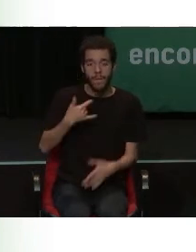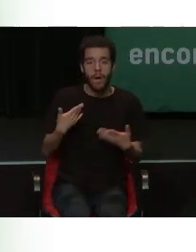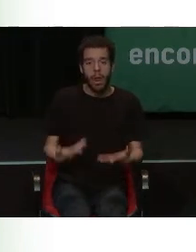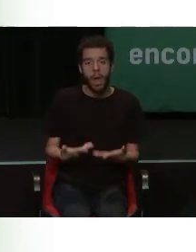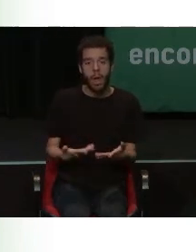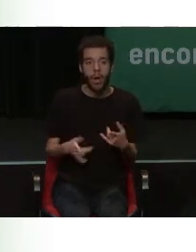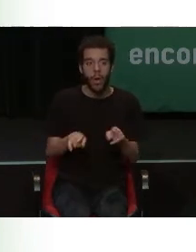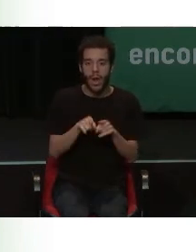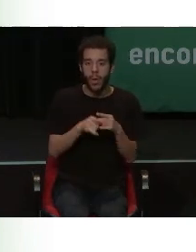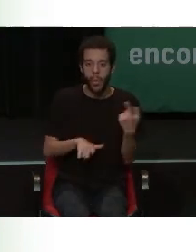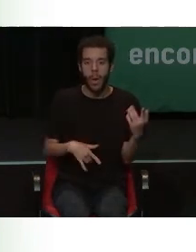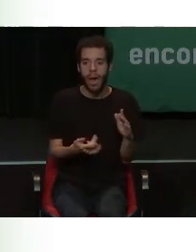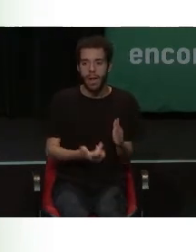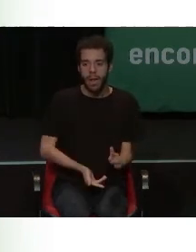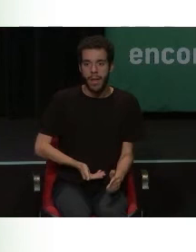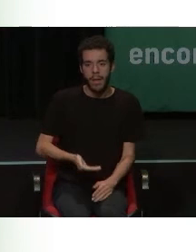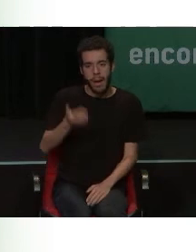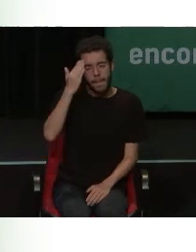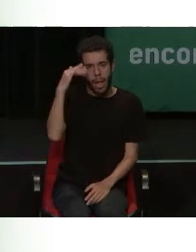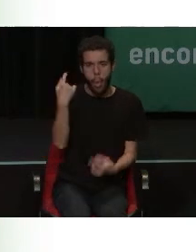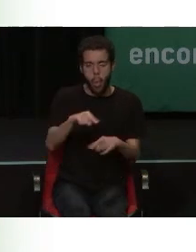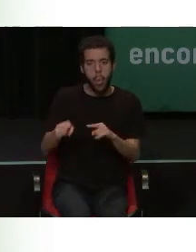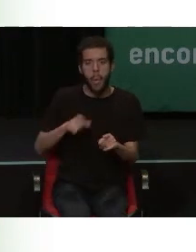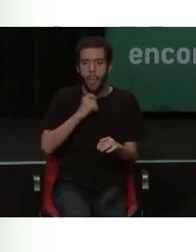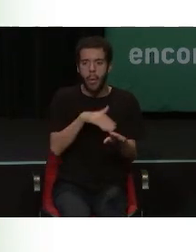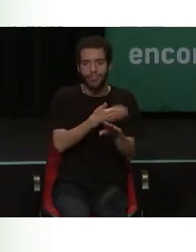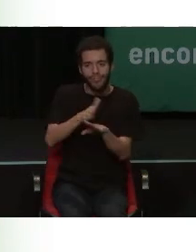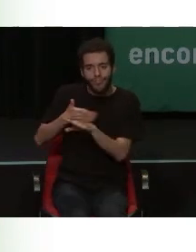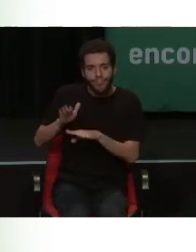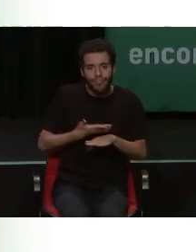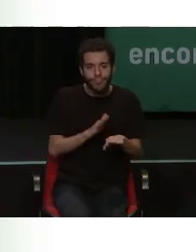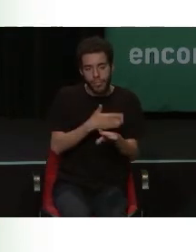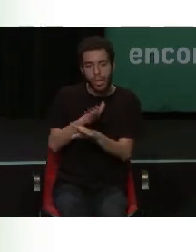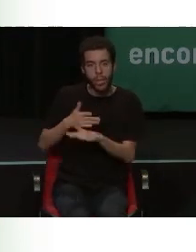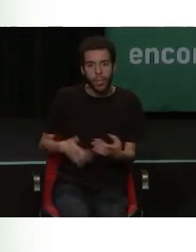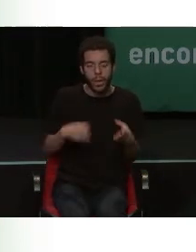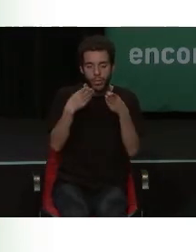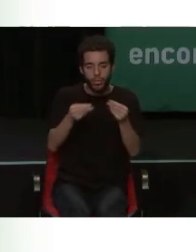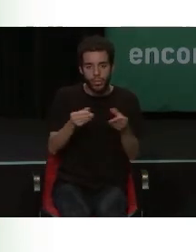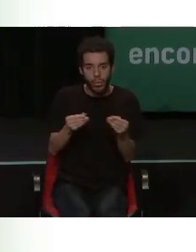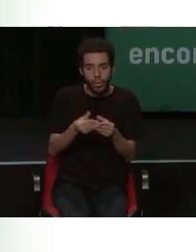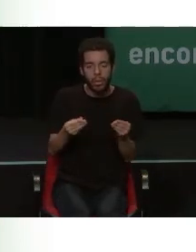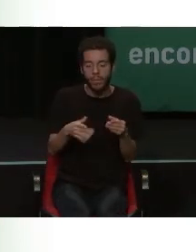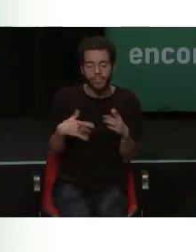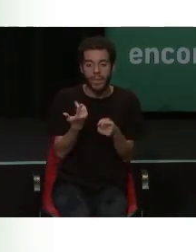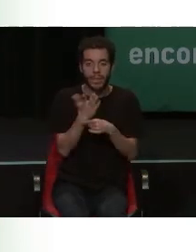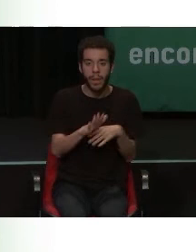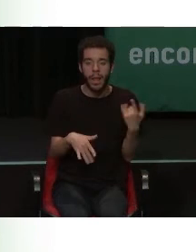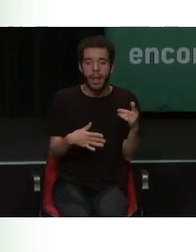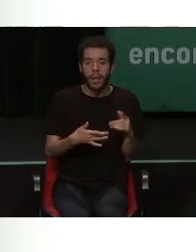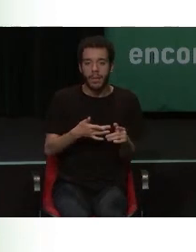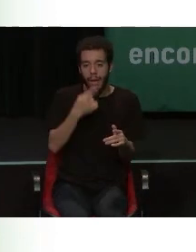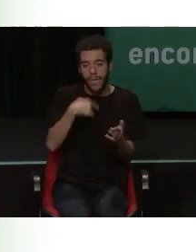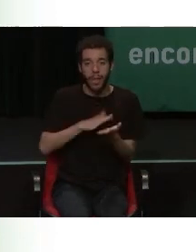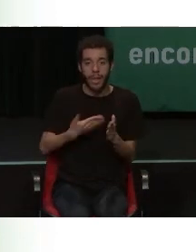dispõem de computação, de podermos distribuir o cálculo destes modelos de previsão para o próprio